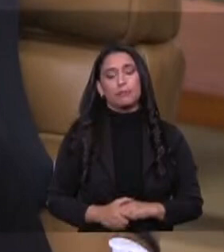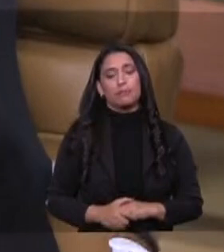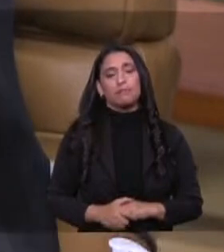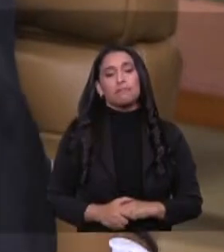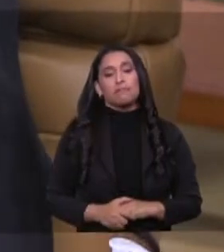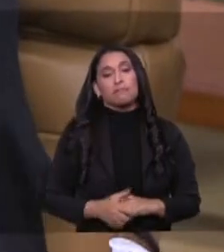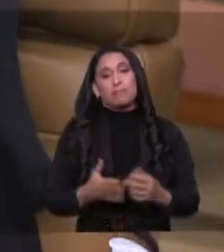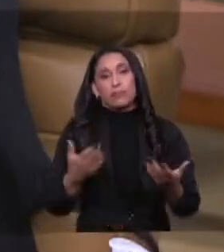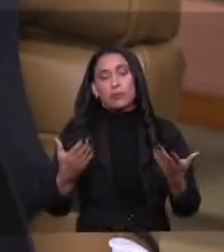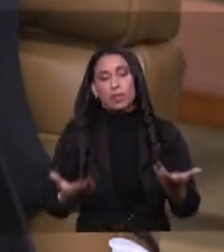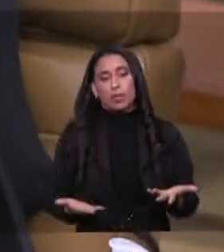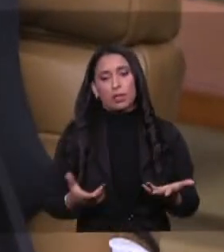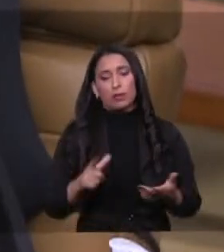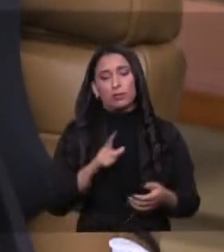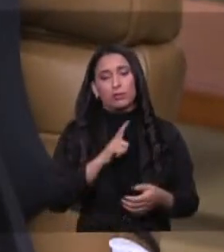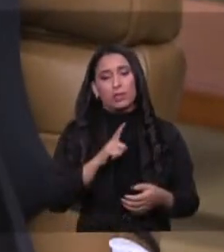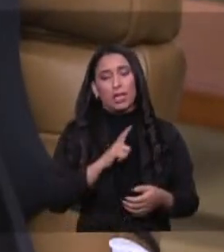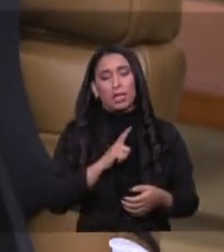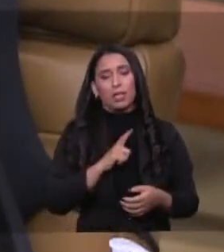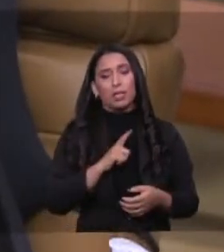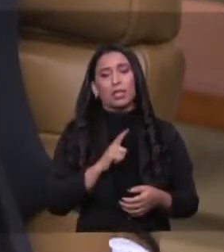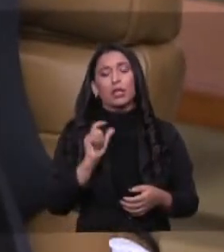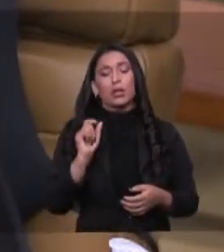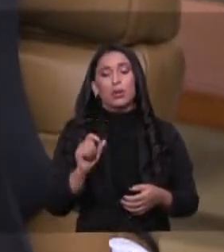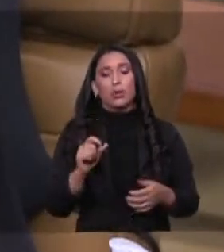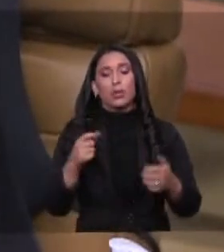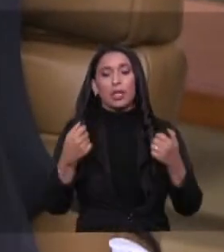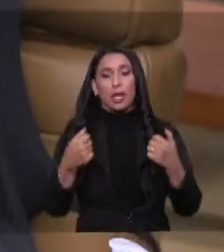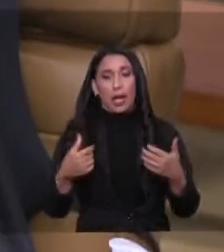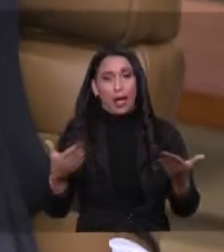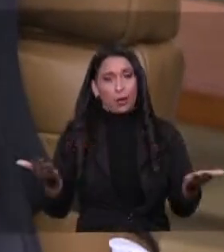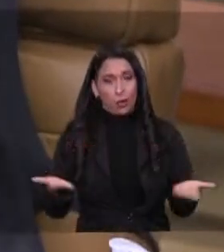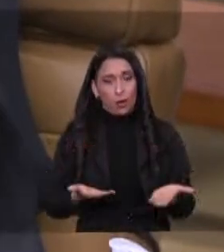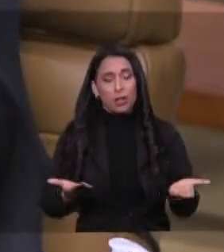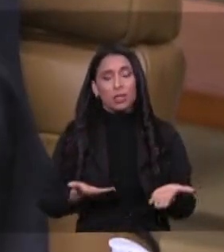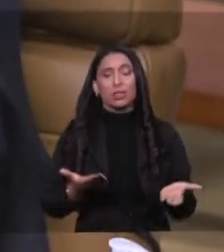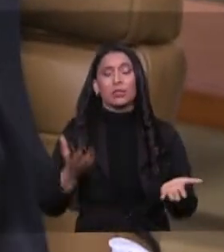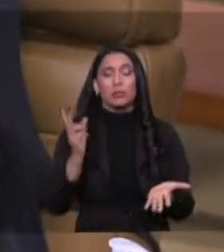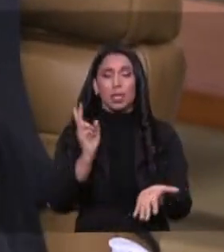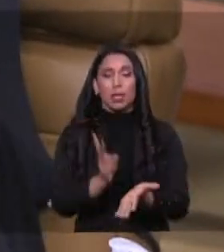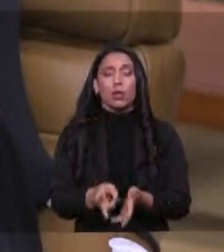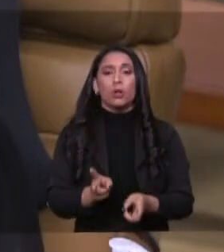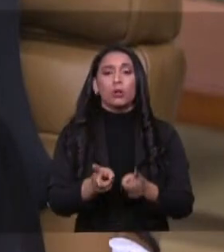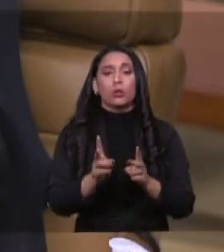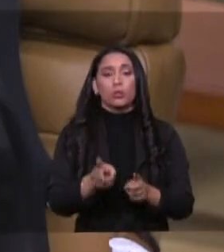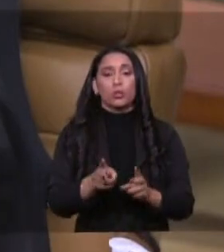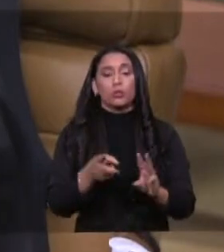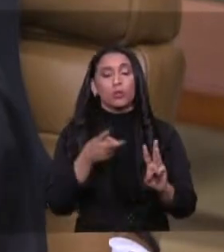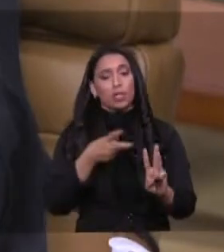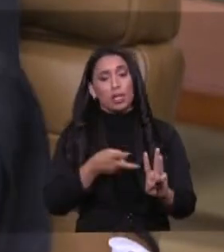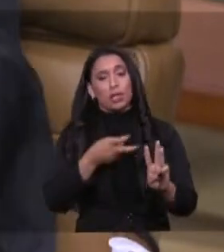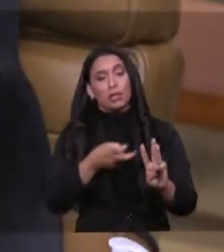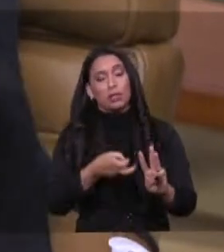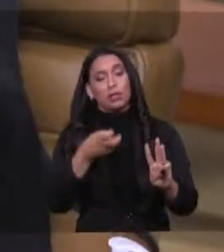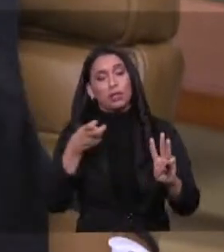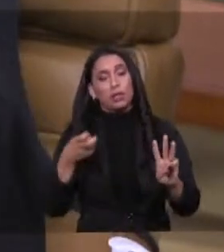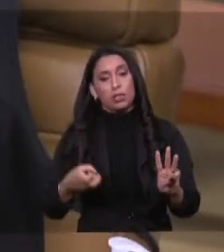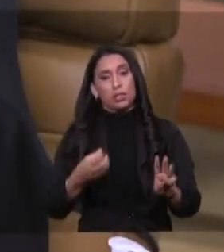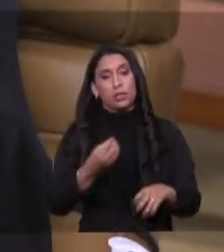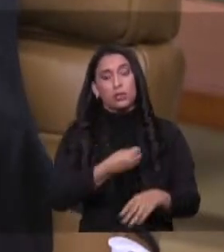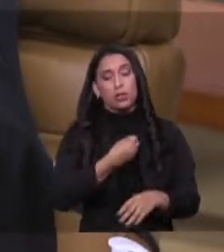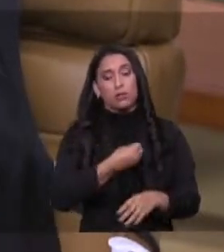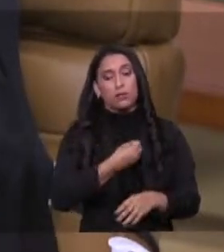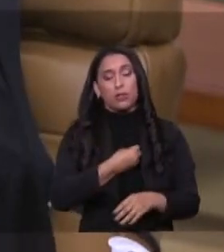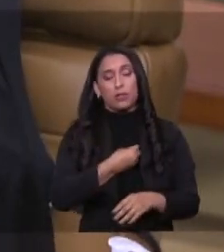98%. Ou seja, há uma demanda, mesmo nos dias atuais, de indígenas que